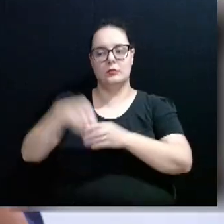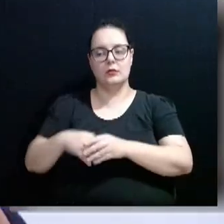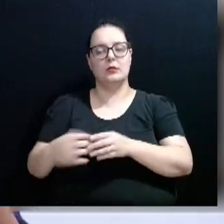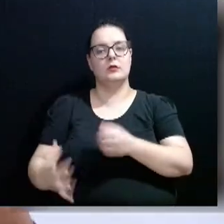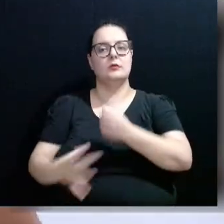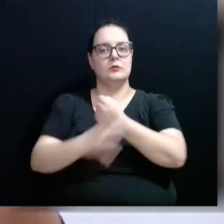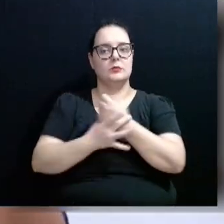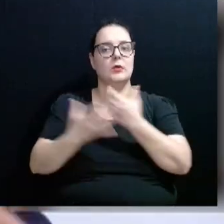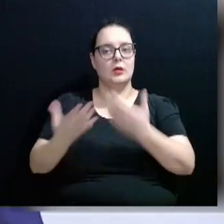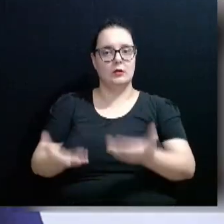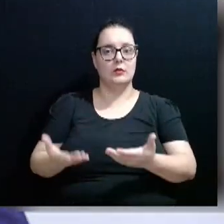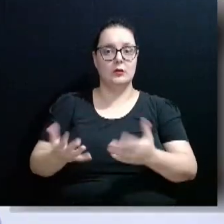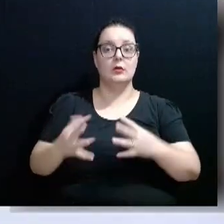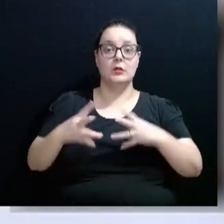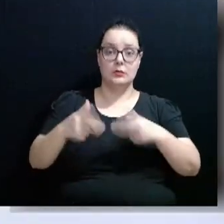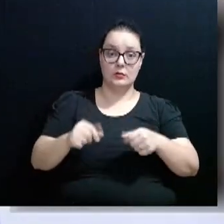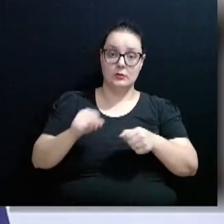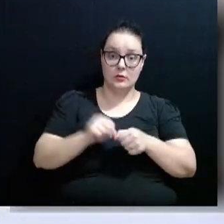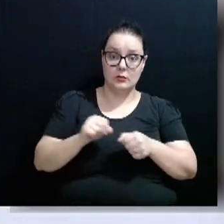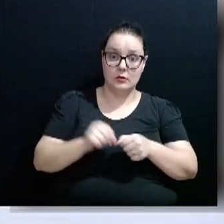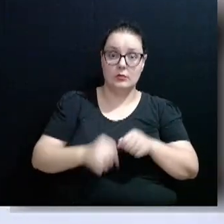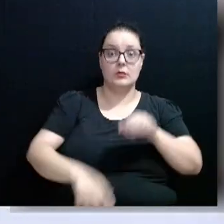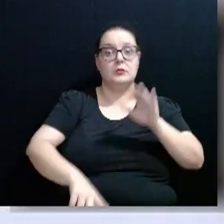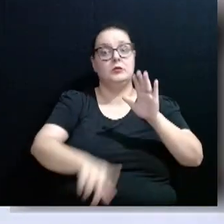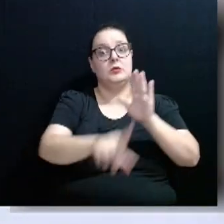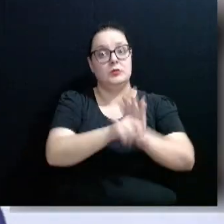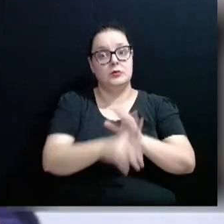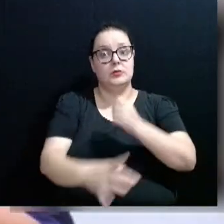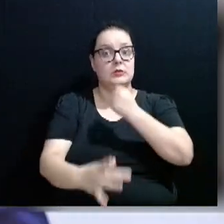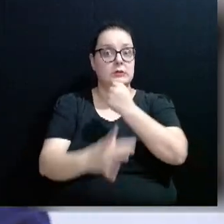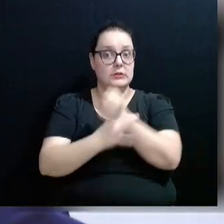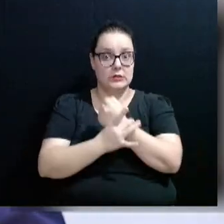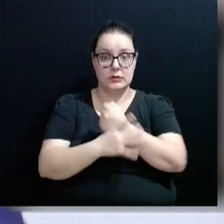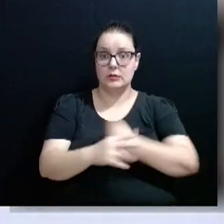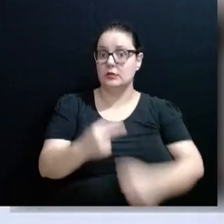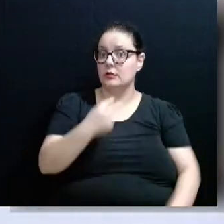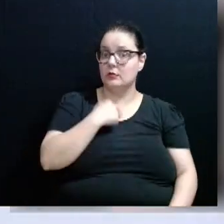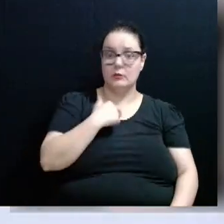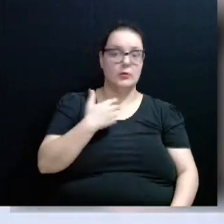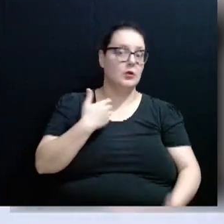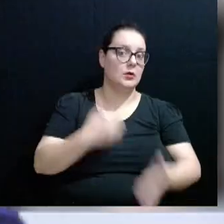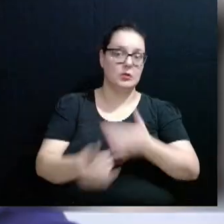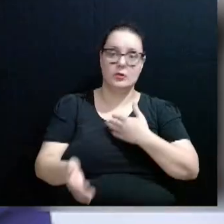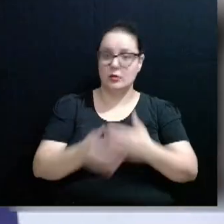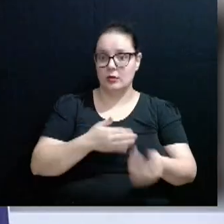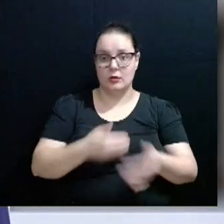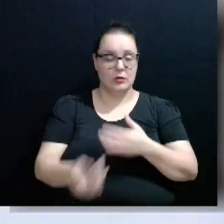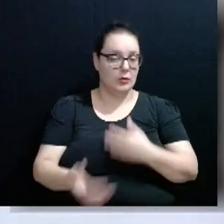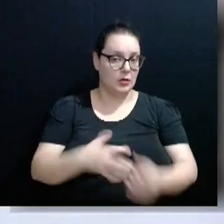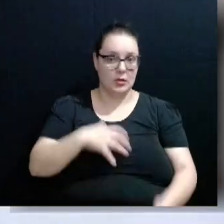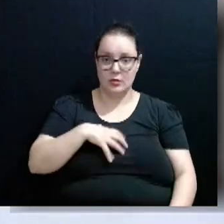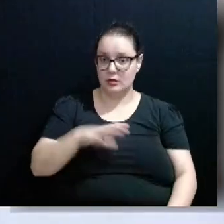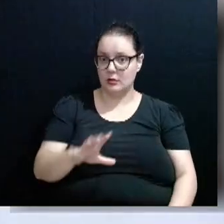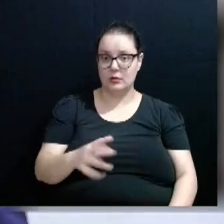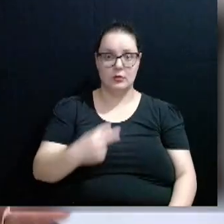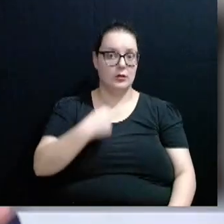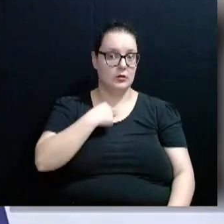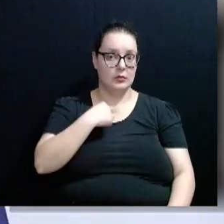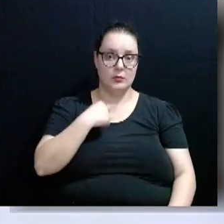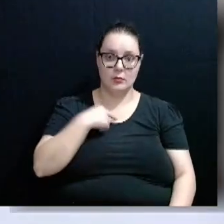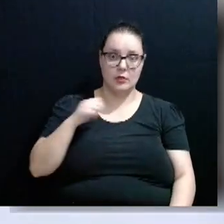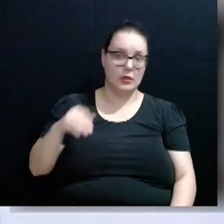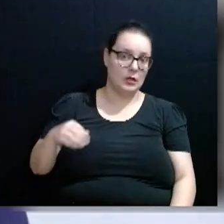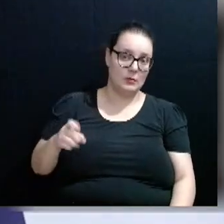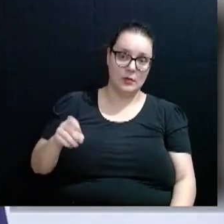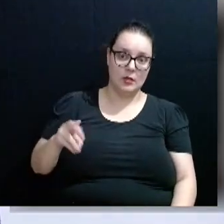tudo tem que ser feito de forma legal, de forma segura, não pode ser feito de forma amadora, não pode ser feito de forma